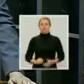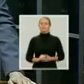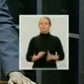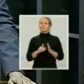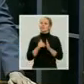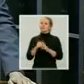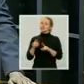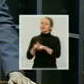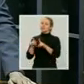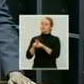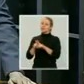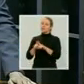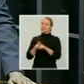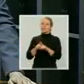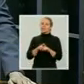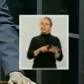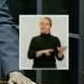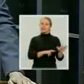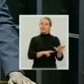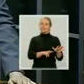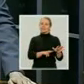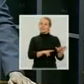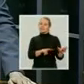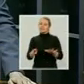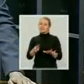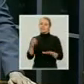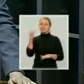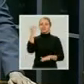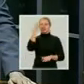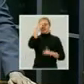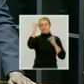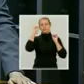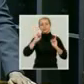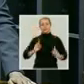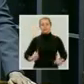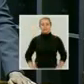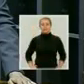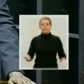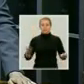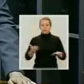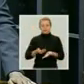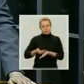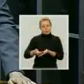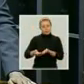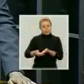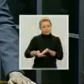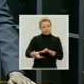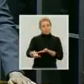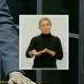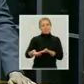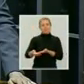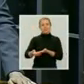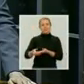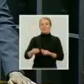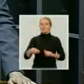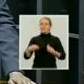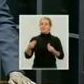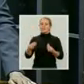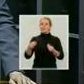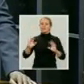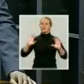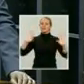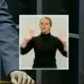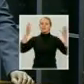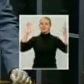sobretudo durante essa quinta semana de valorização da pessoa com deficiência que hoje se inicia e é dedicado a homenagear